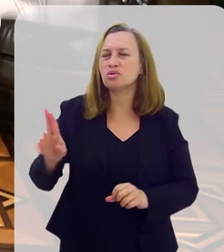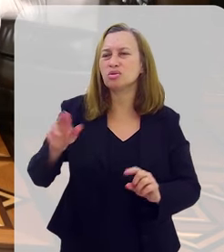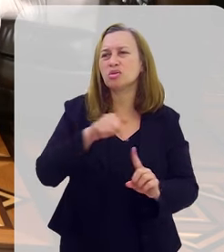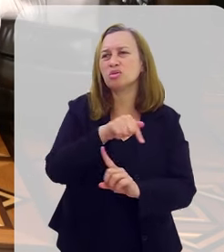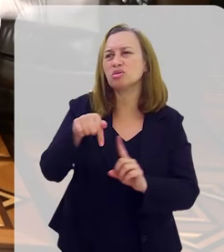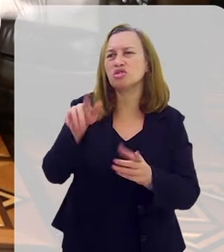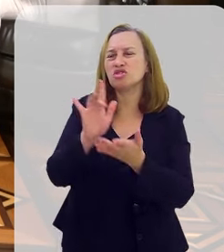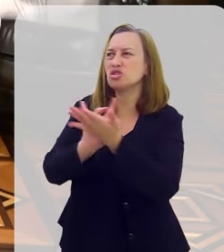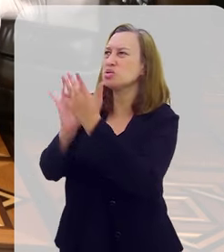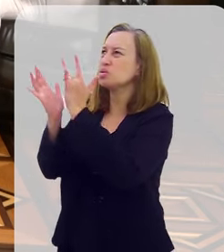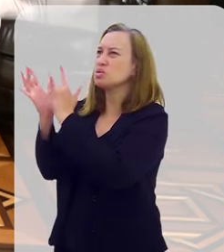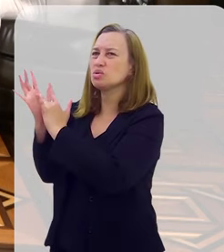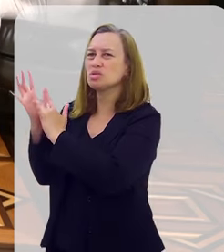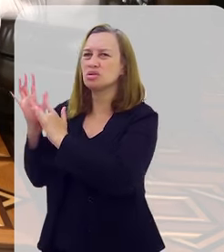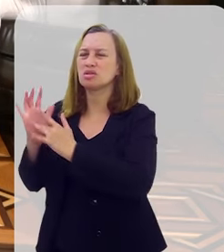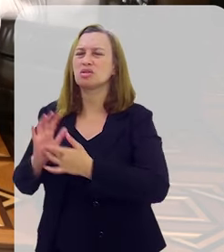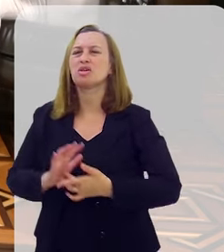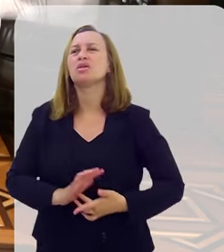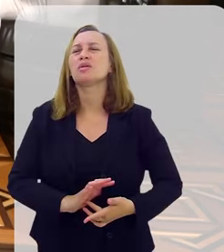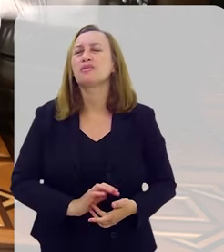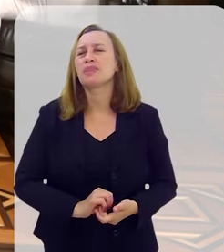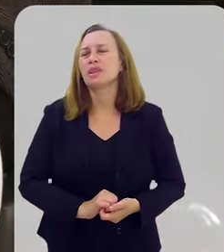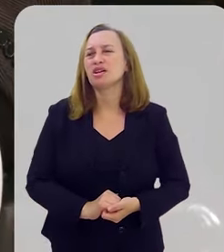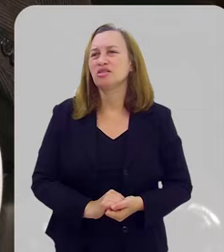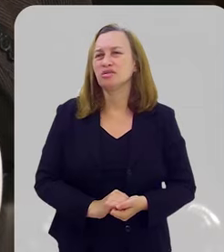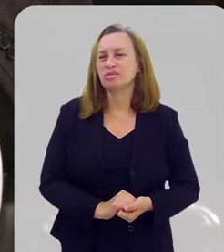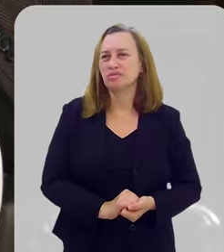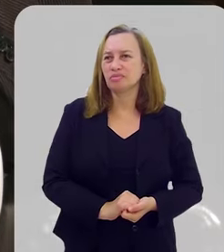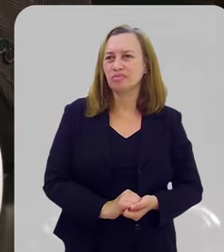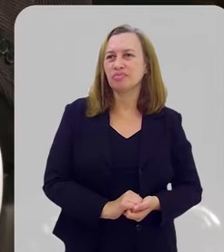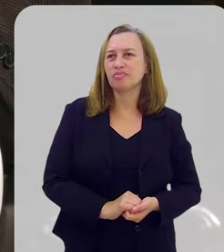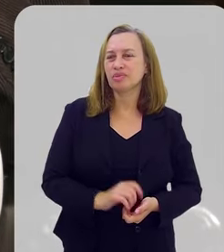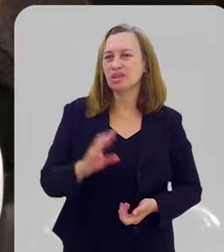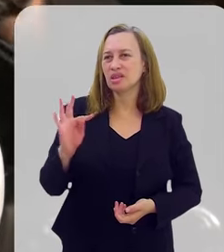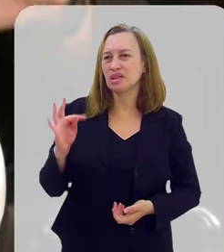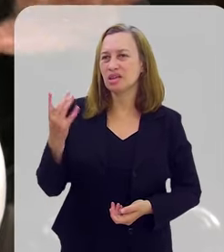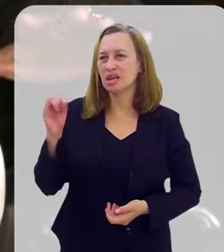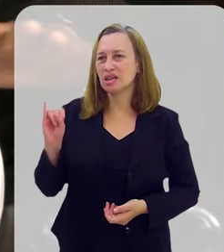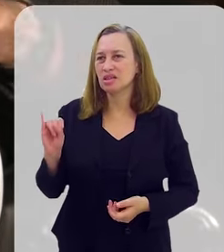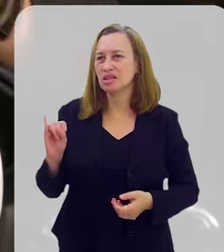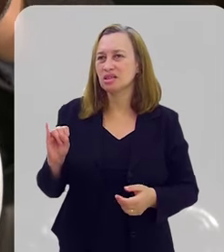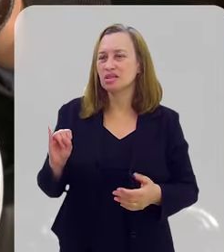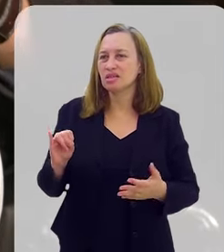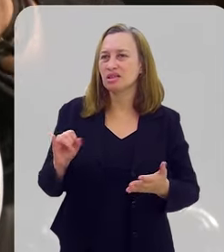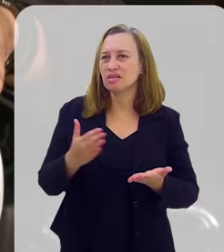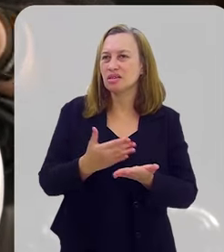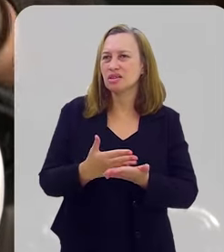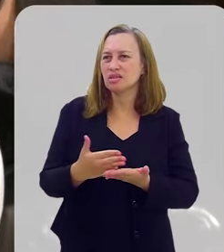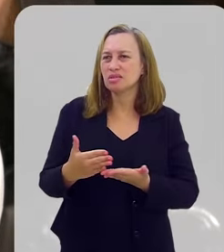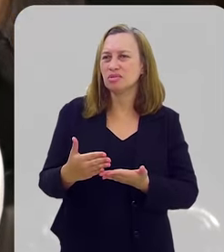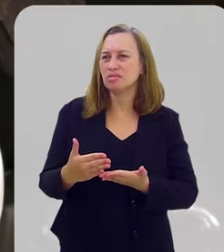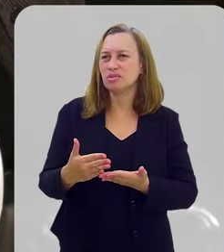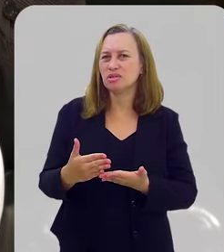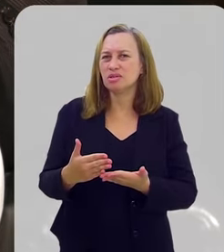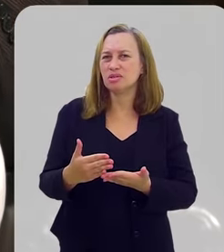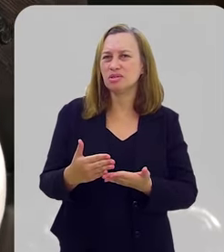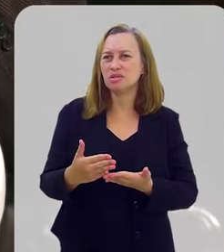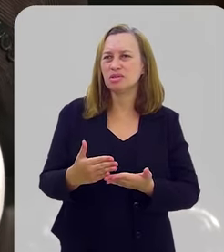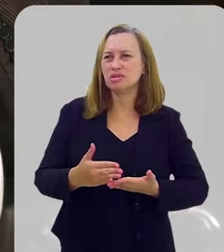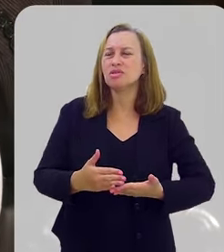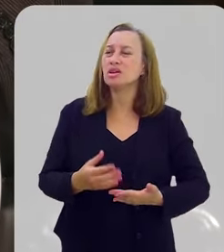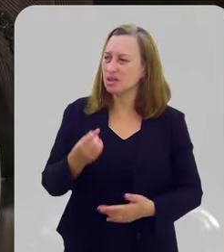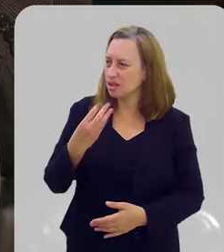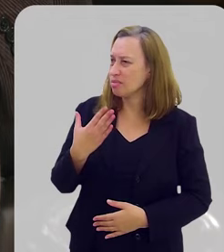Jesus. Coisa linda. Você começou a cantar aí, a Taizinha já estava no mistério ali. Cadê a